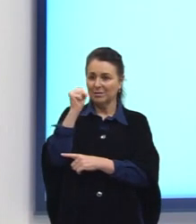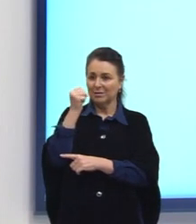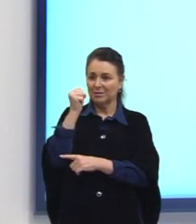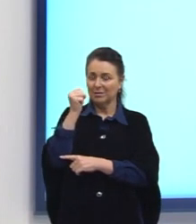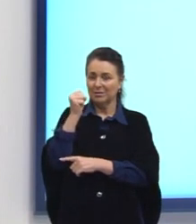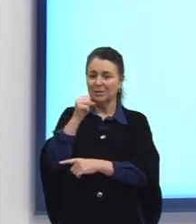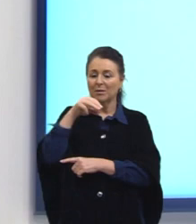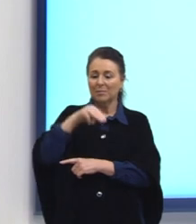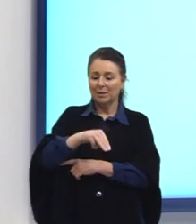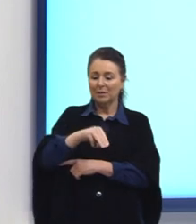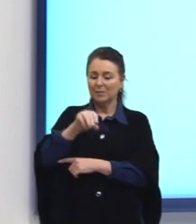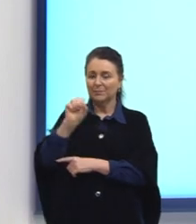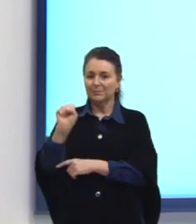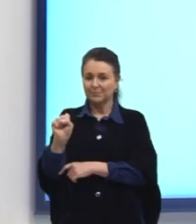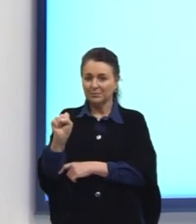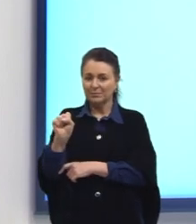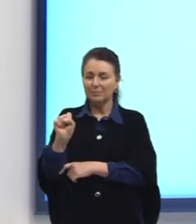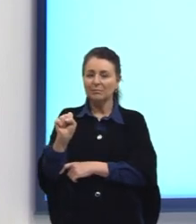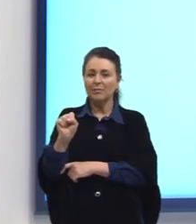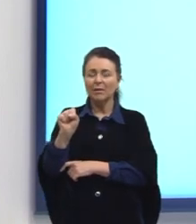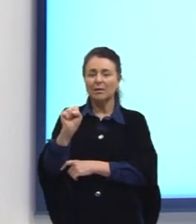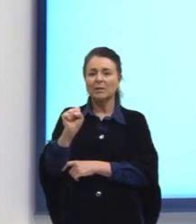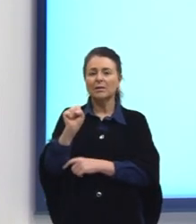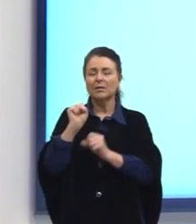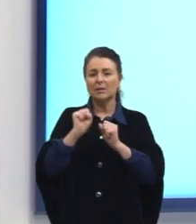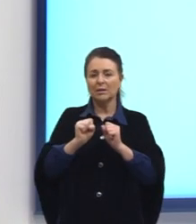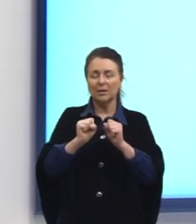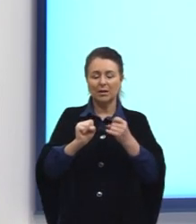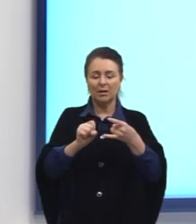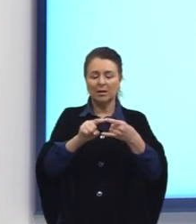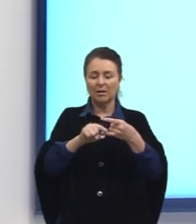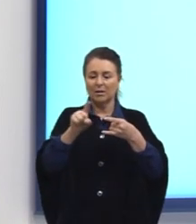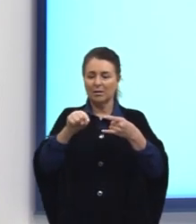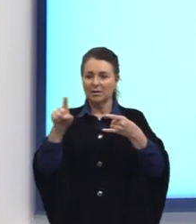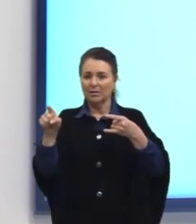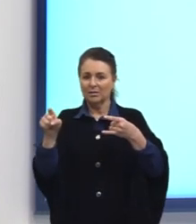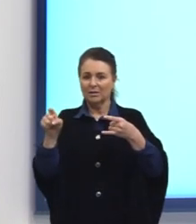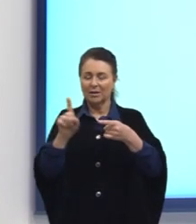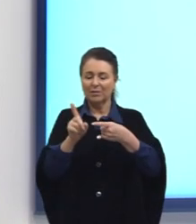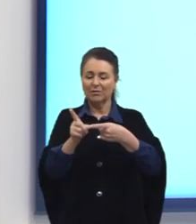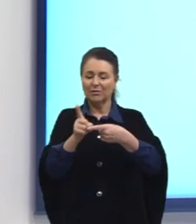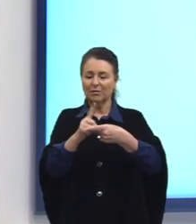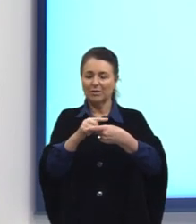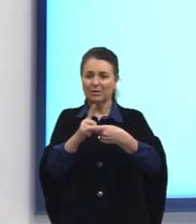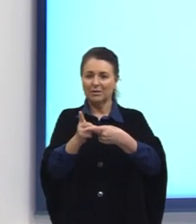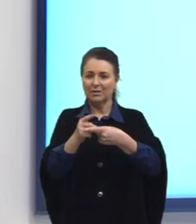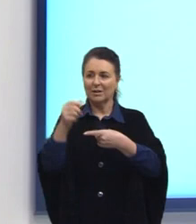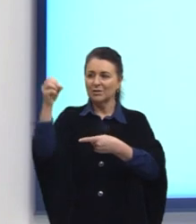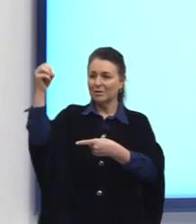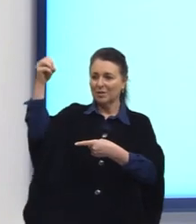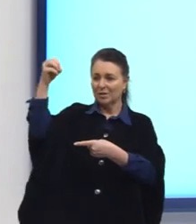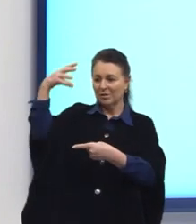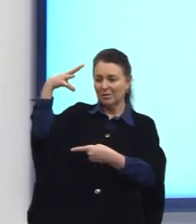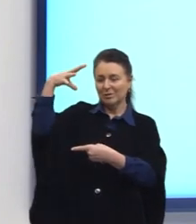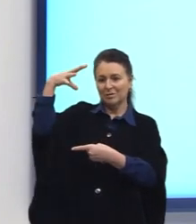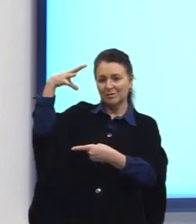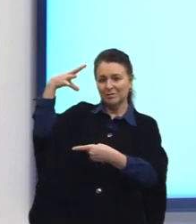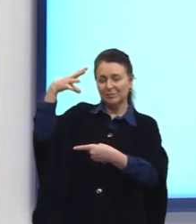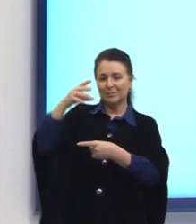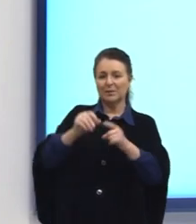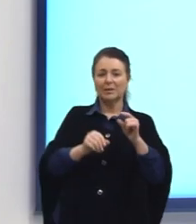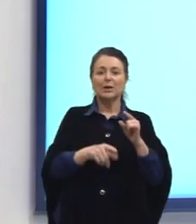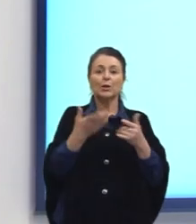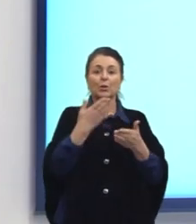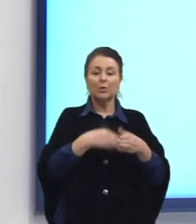metros por segundo né que é o que a gente chama de velocidade da luz tá então todas as outras as